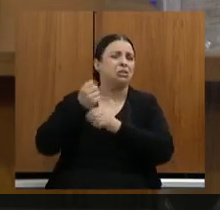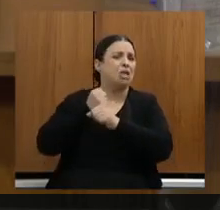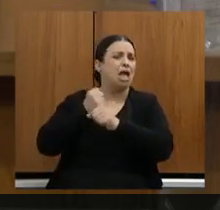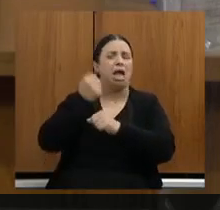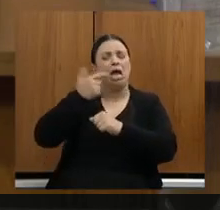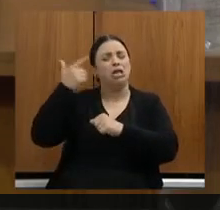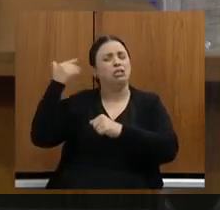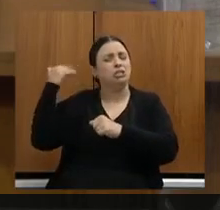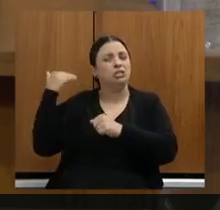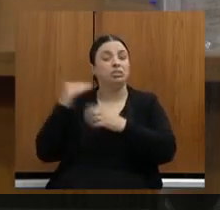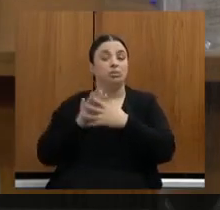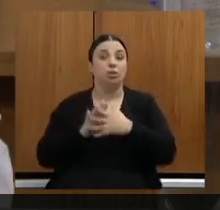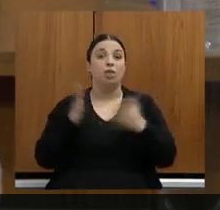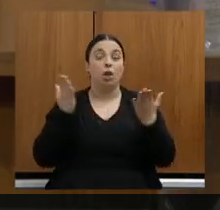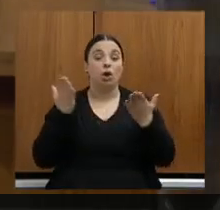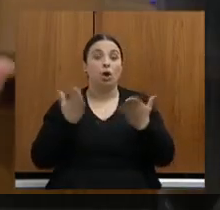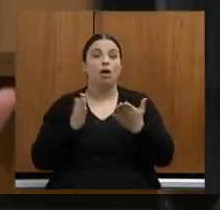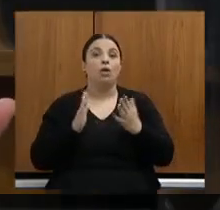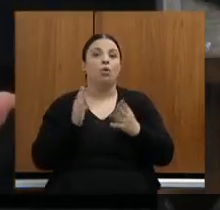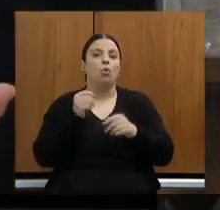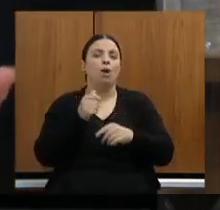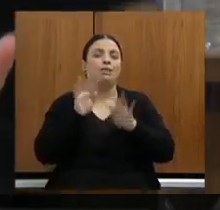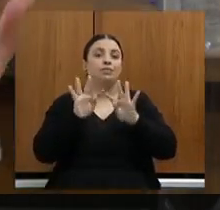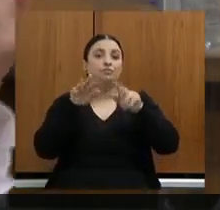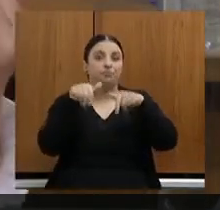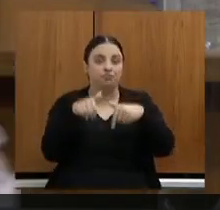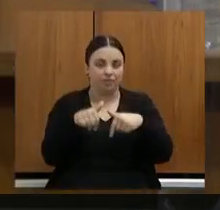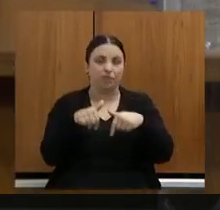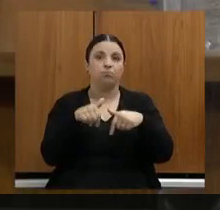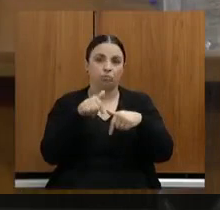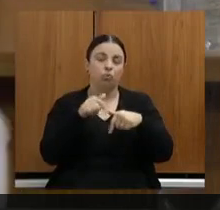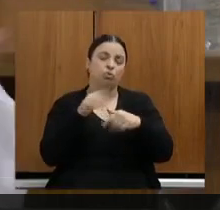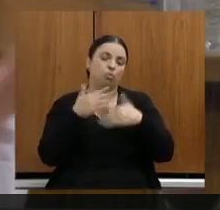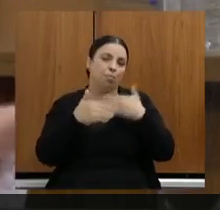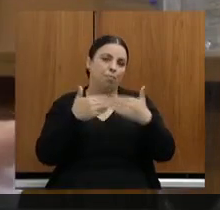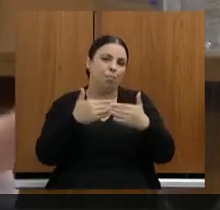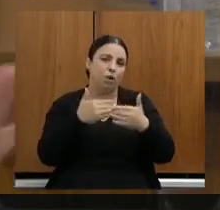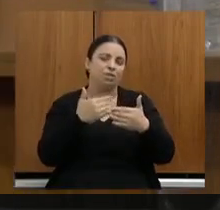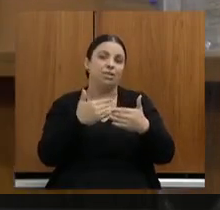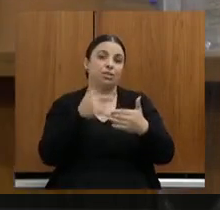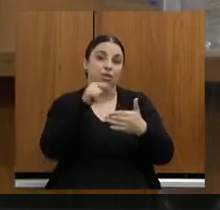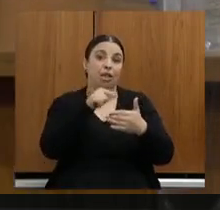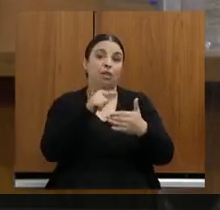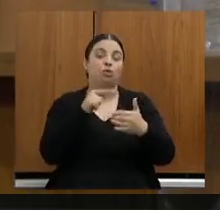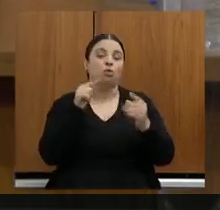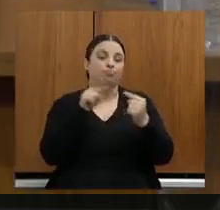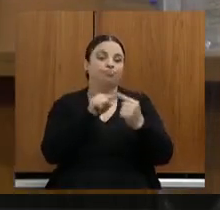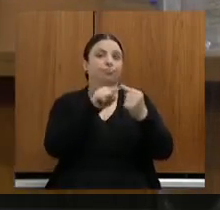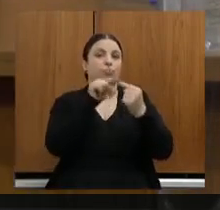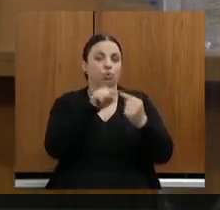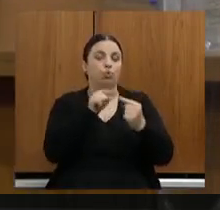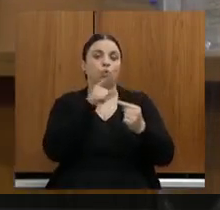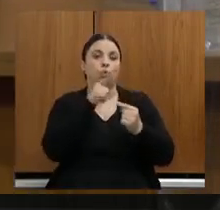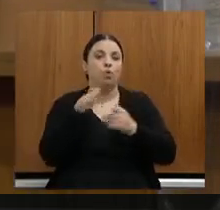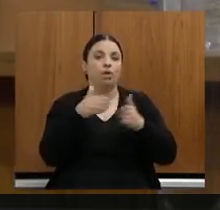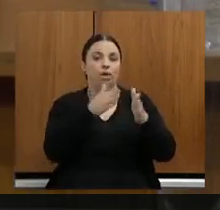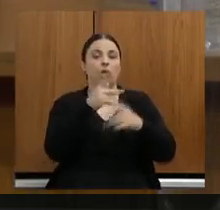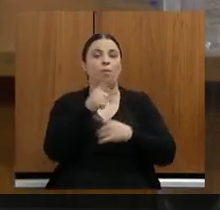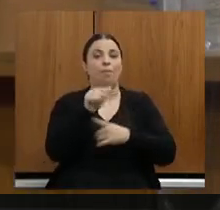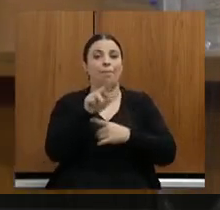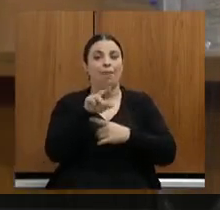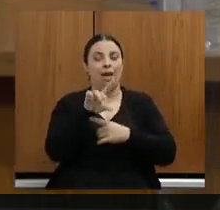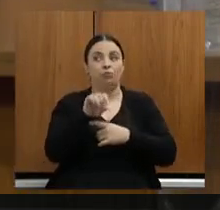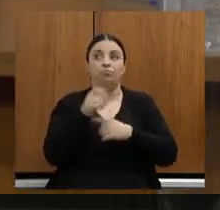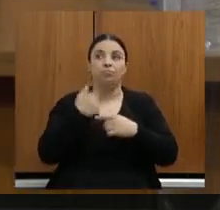aí mais de 300 tio sobre Rio Pardo e fora desses que essa trouxe como ainda não estão prontos Então fala que espero que a gente